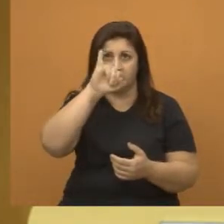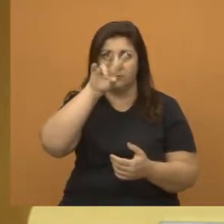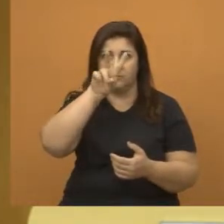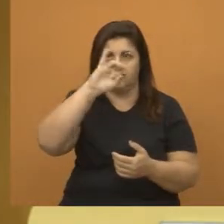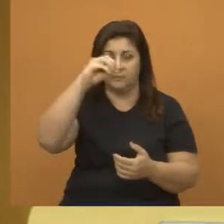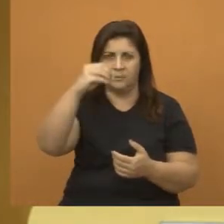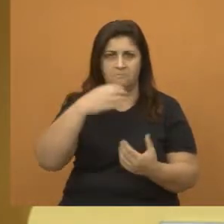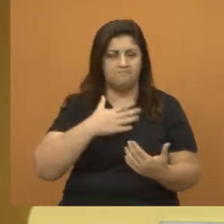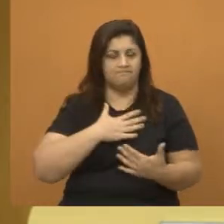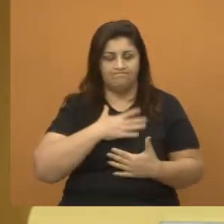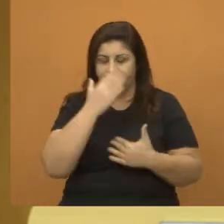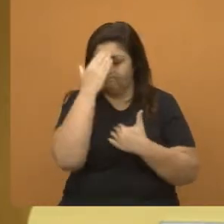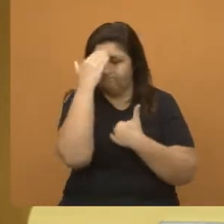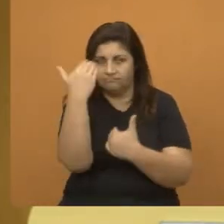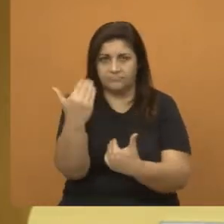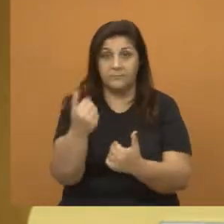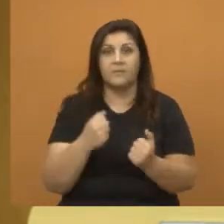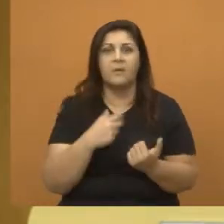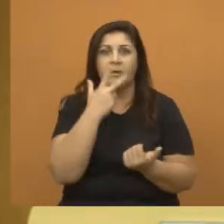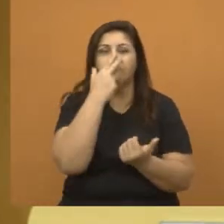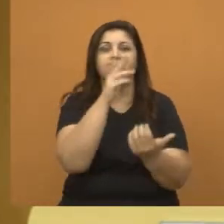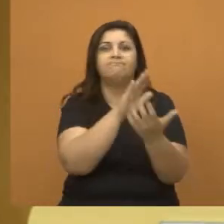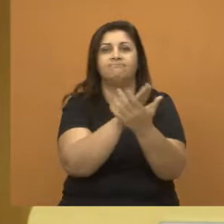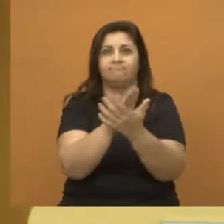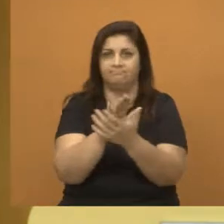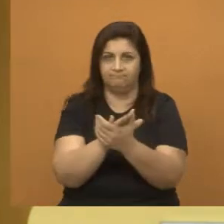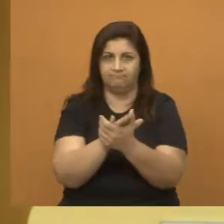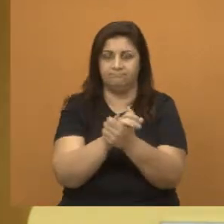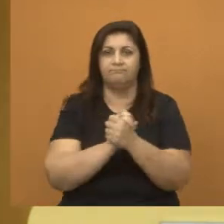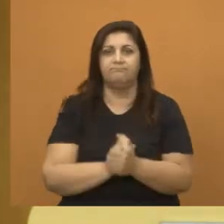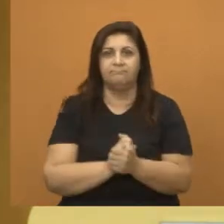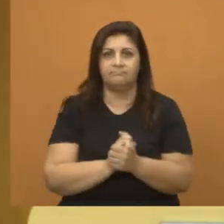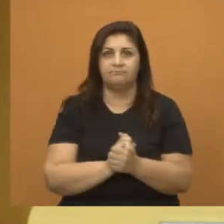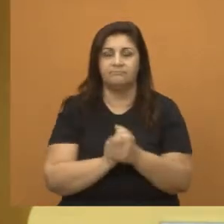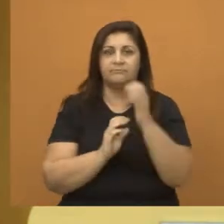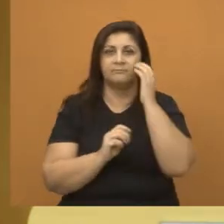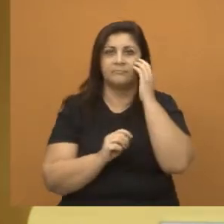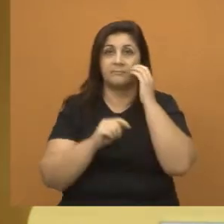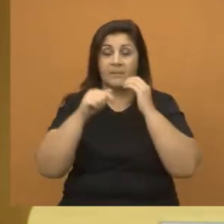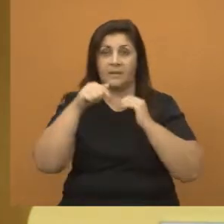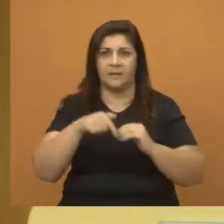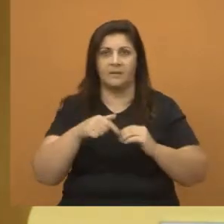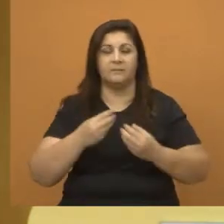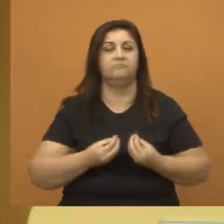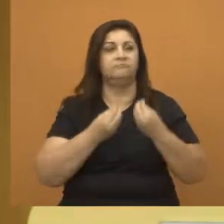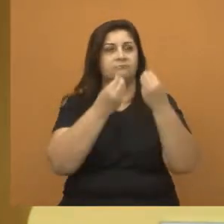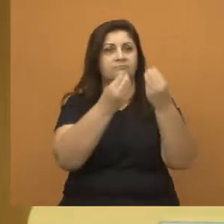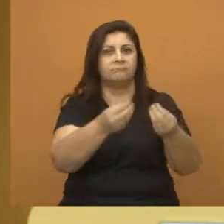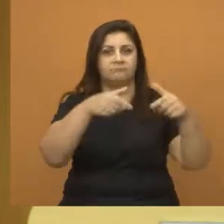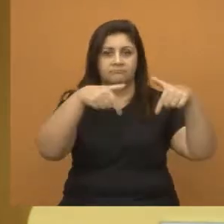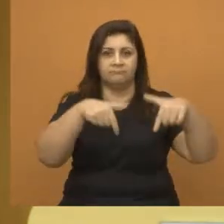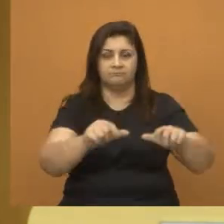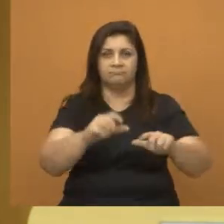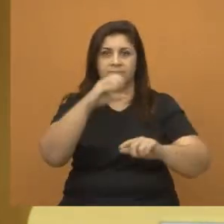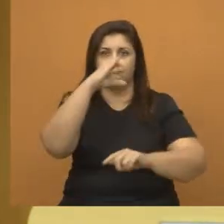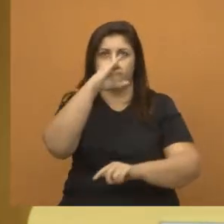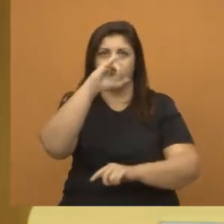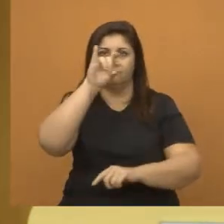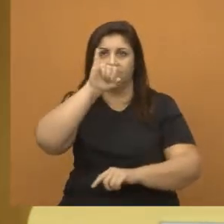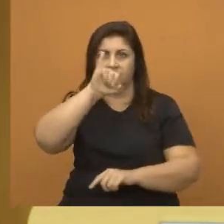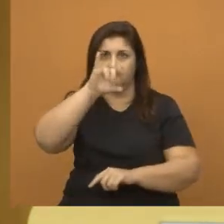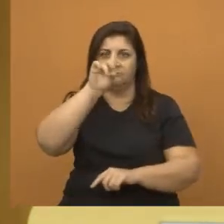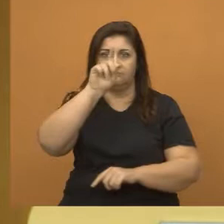e eu acho que tá de parabéns essa casa conceder esse título de cidadão jacariense